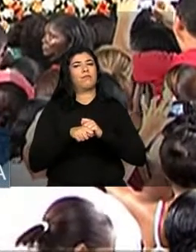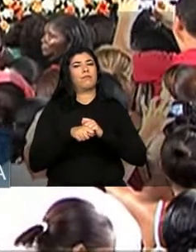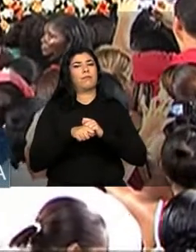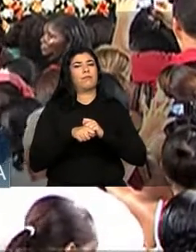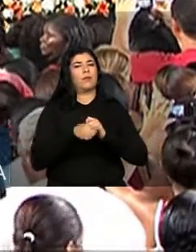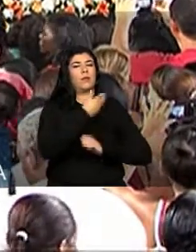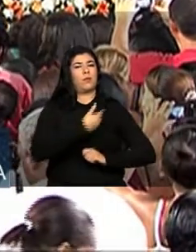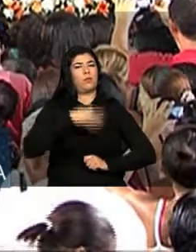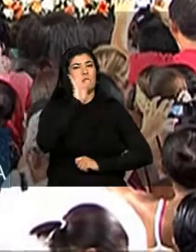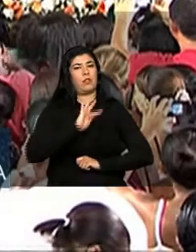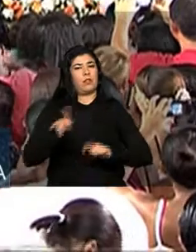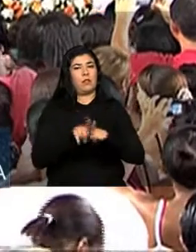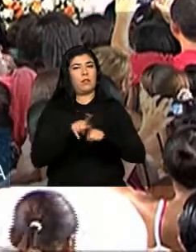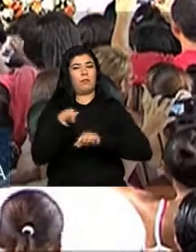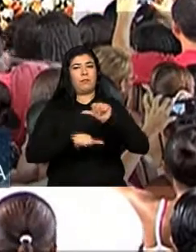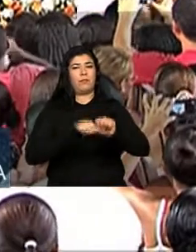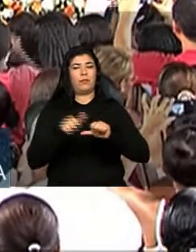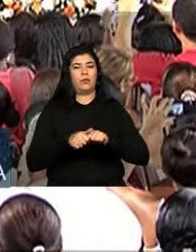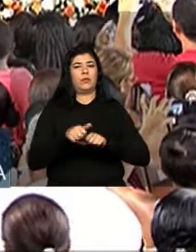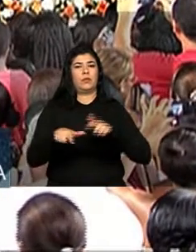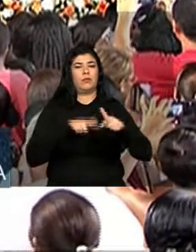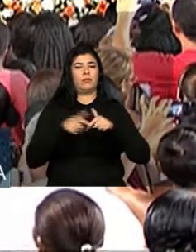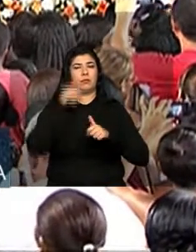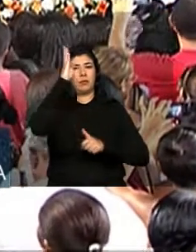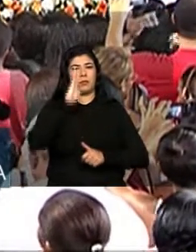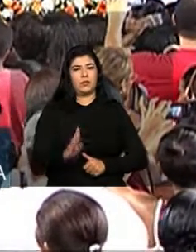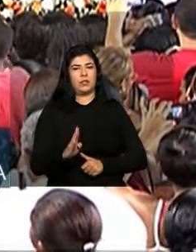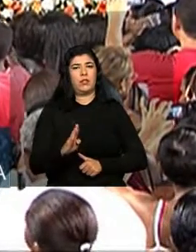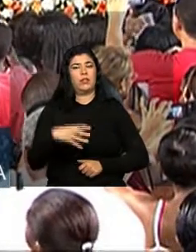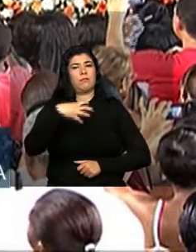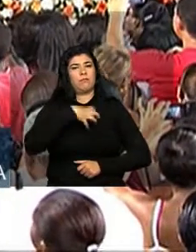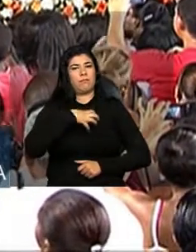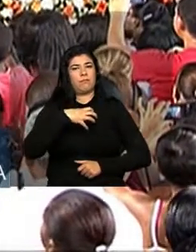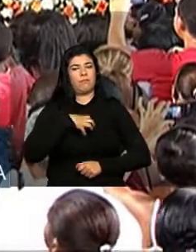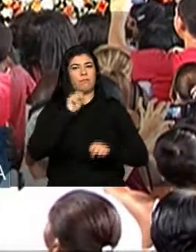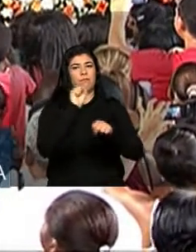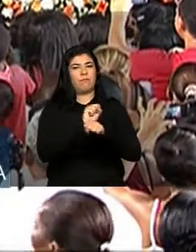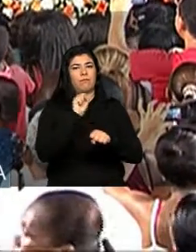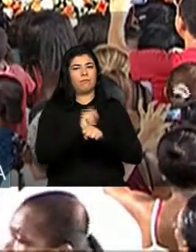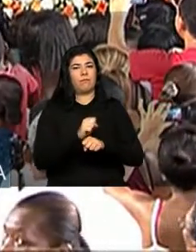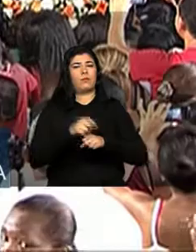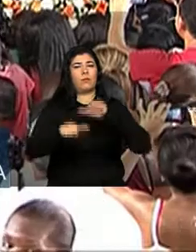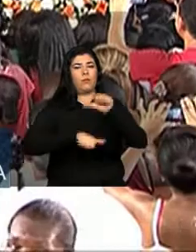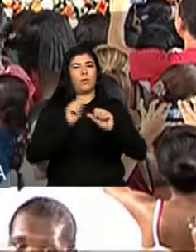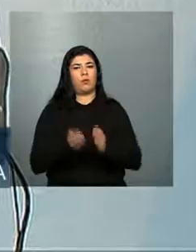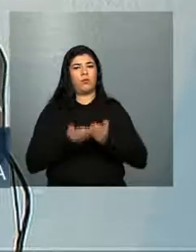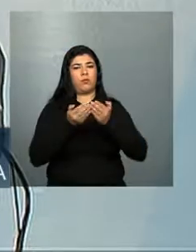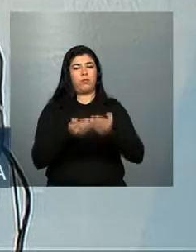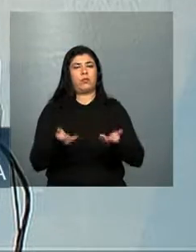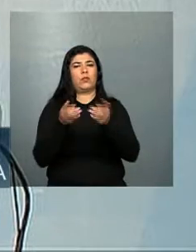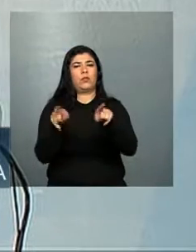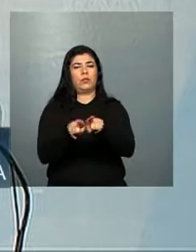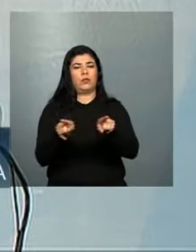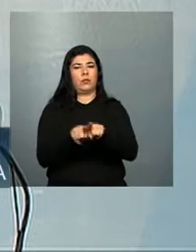emprego espalhado pelo Brasil. E a Bahia conta com esse estaleiro, que está gerando